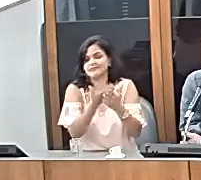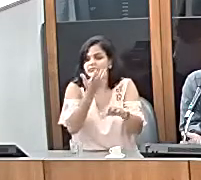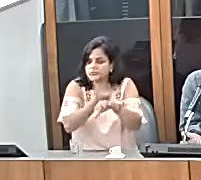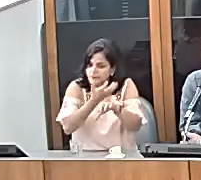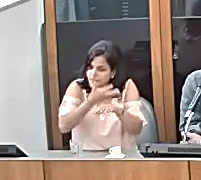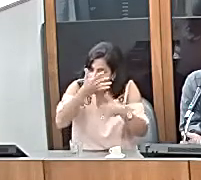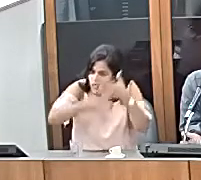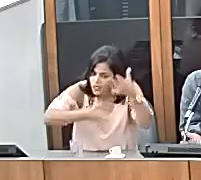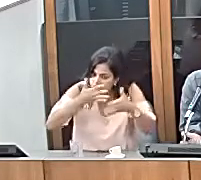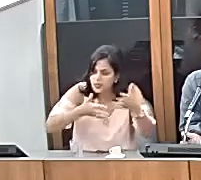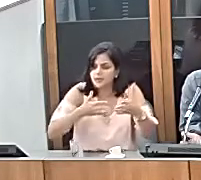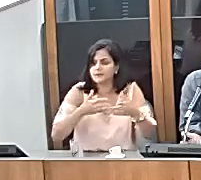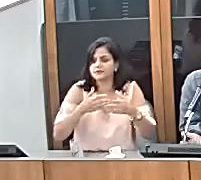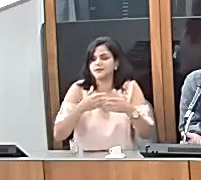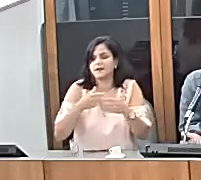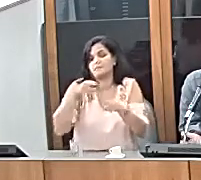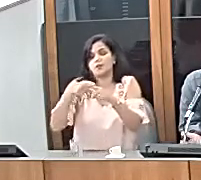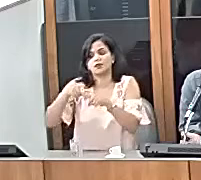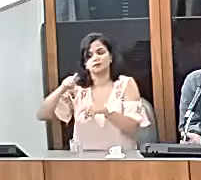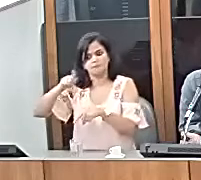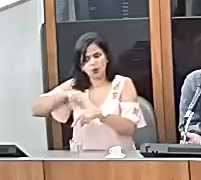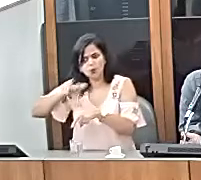Nós esperamos a escola bilíngue.